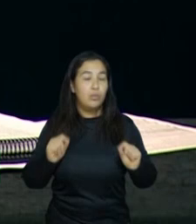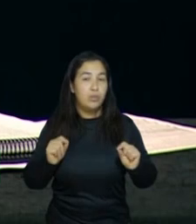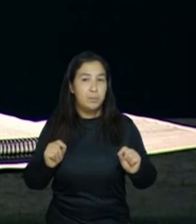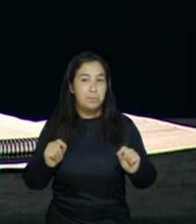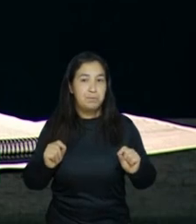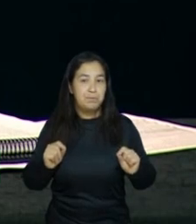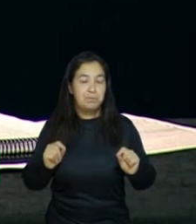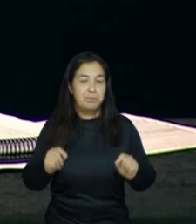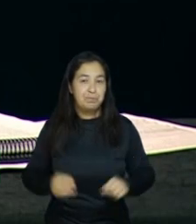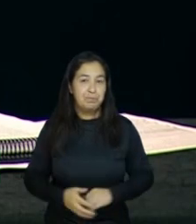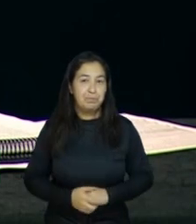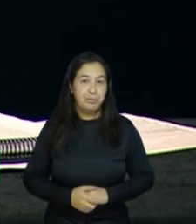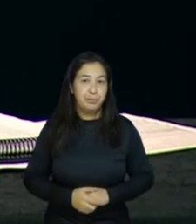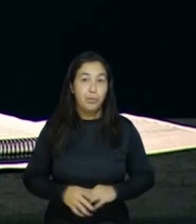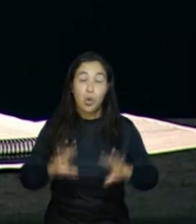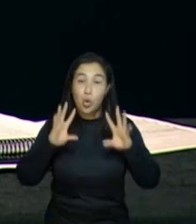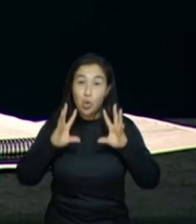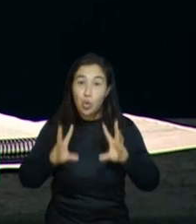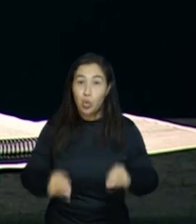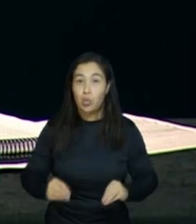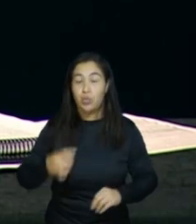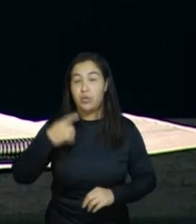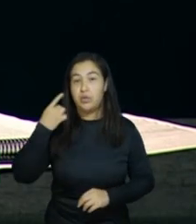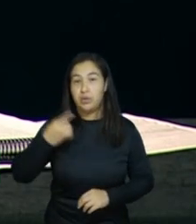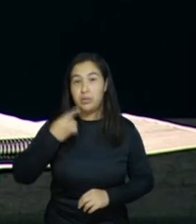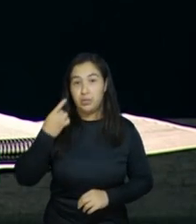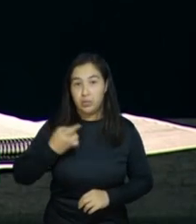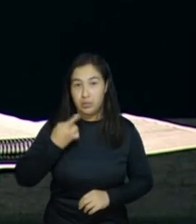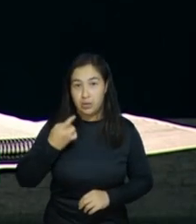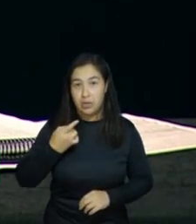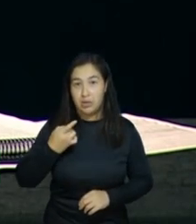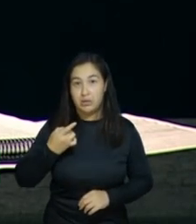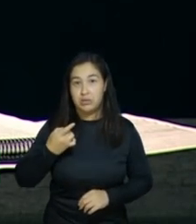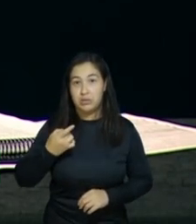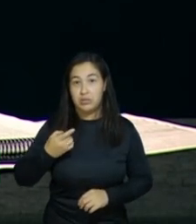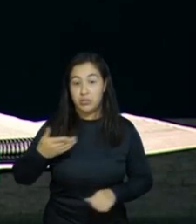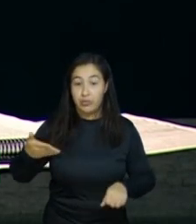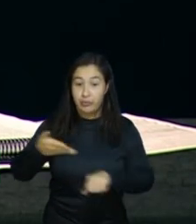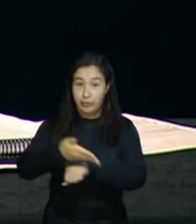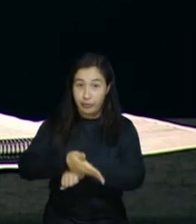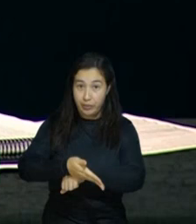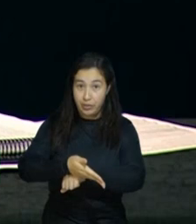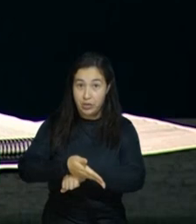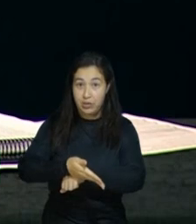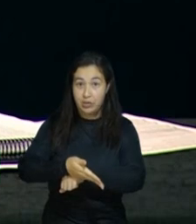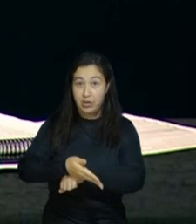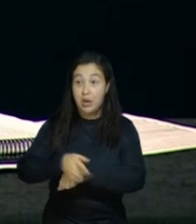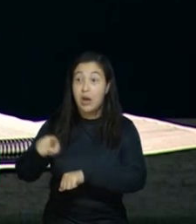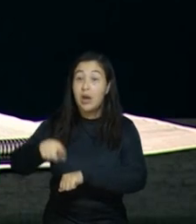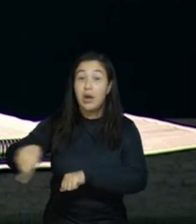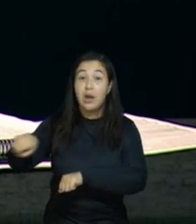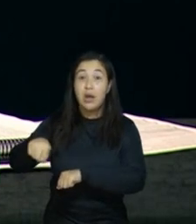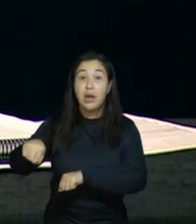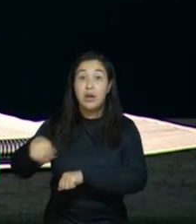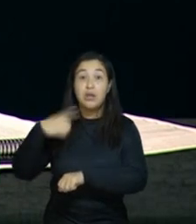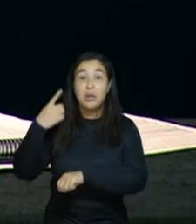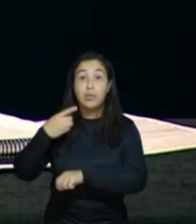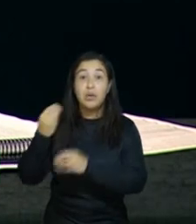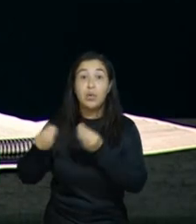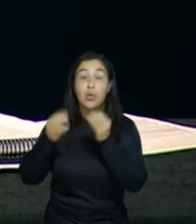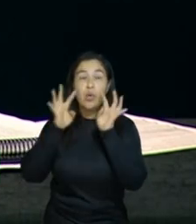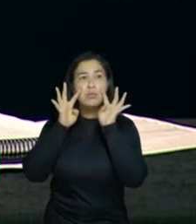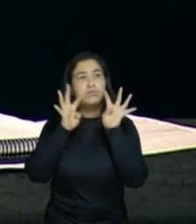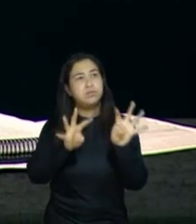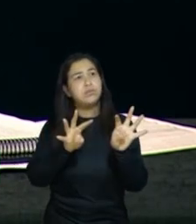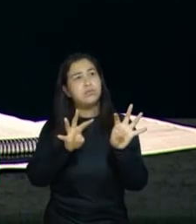que todos os deputados que estiveram presentes estavam atentos a todas as manifestações. Porque